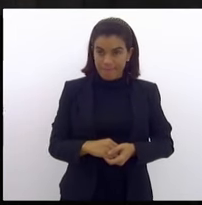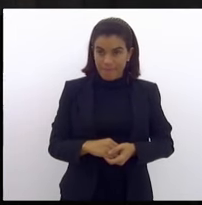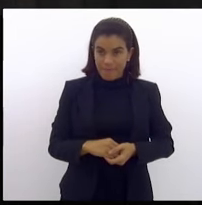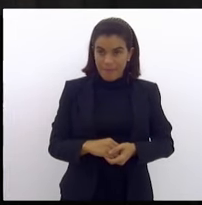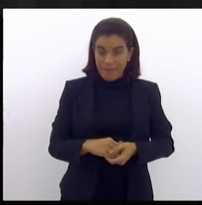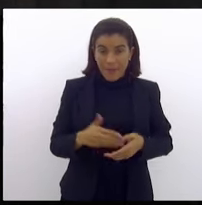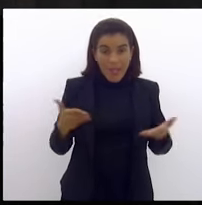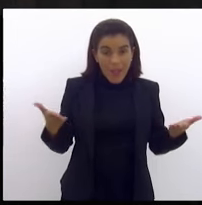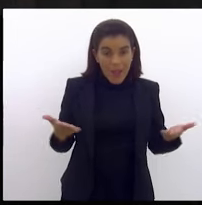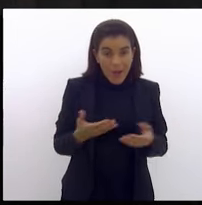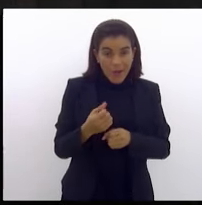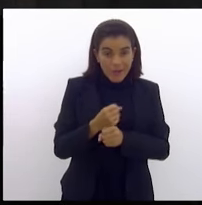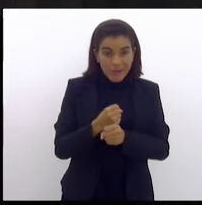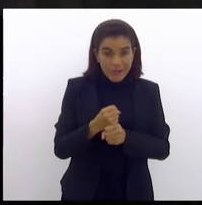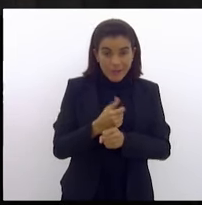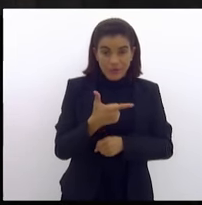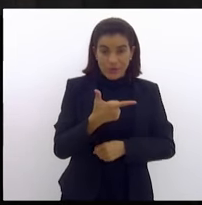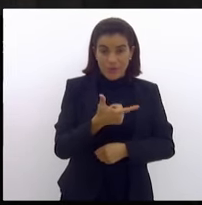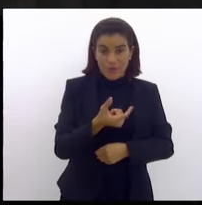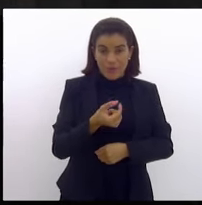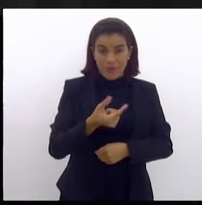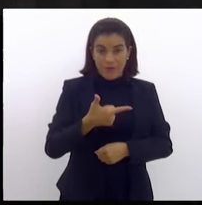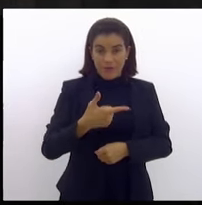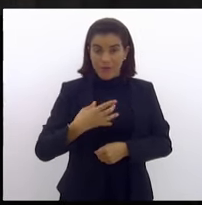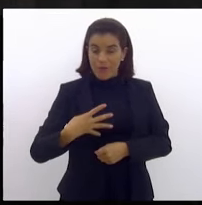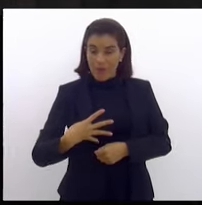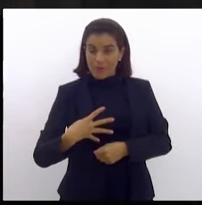E este ano de 2024,